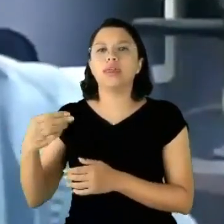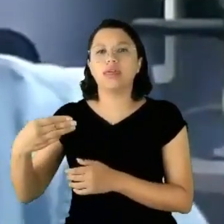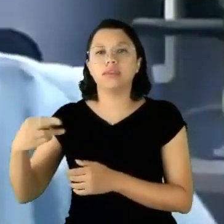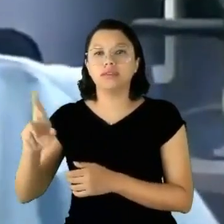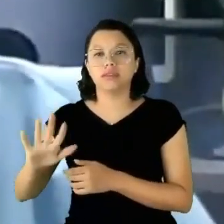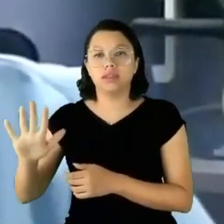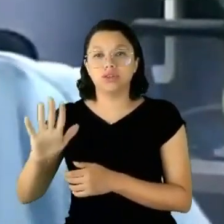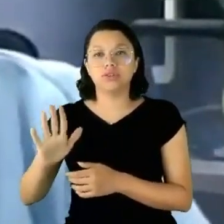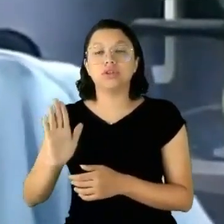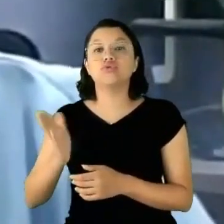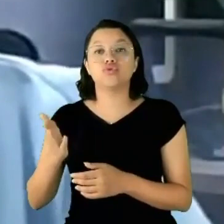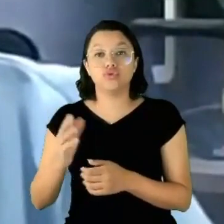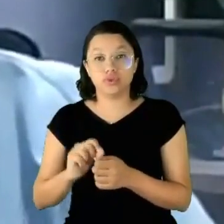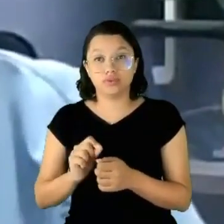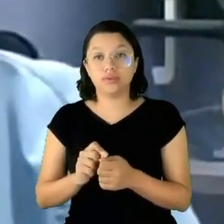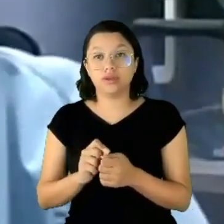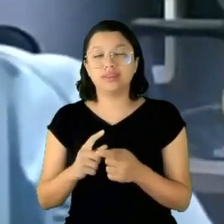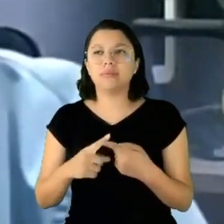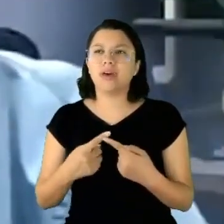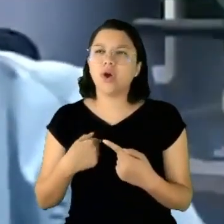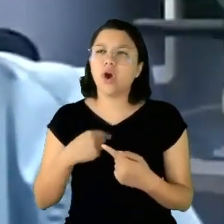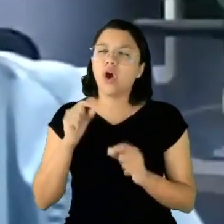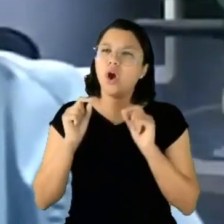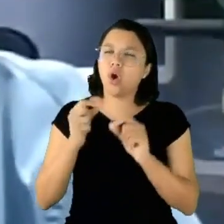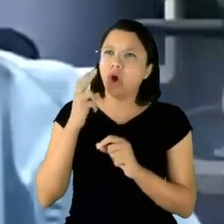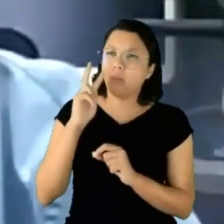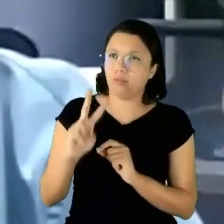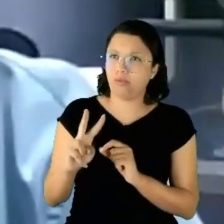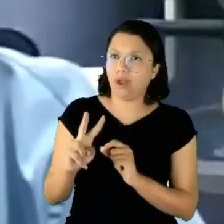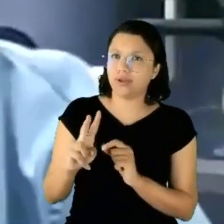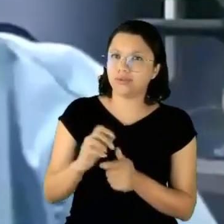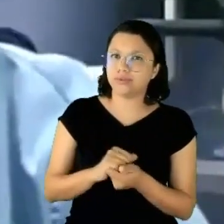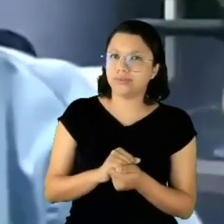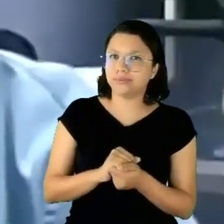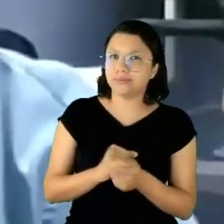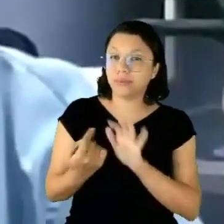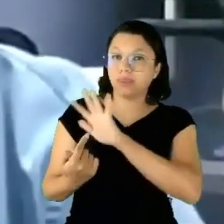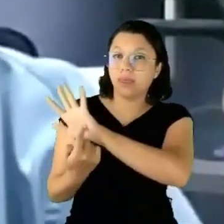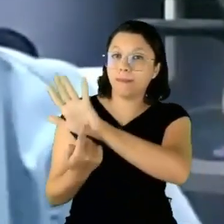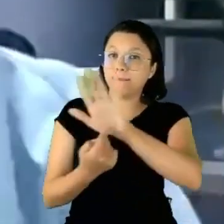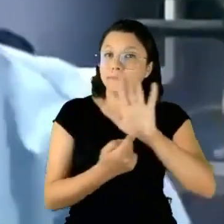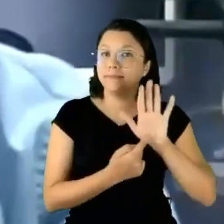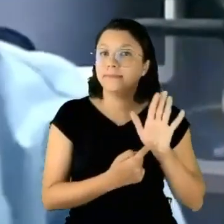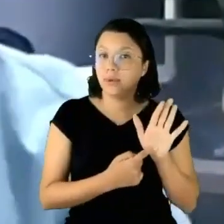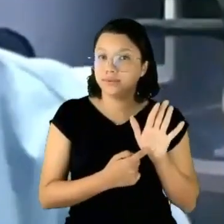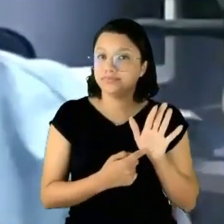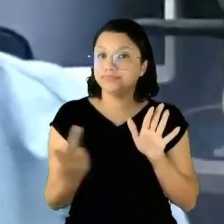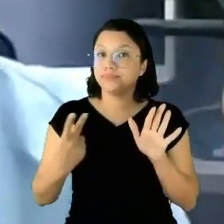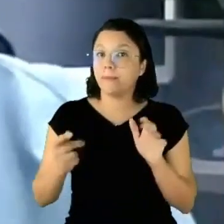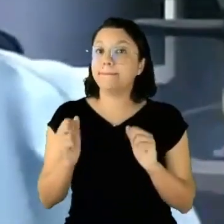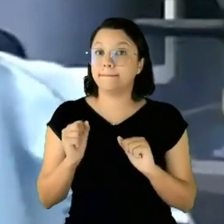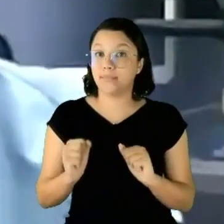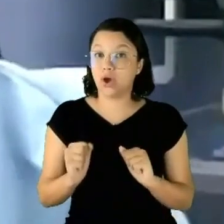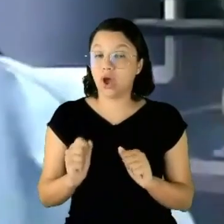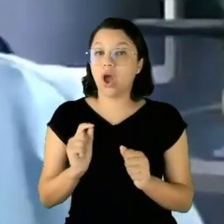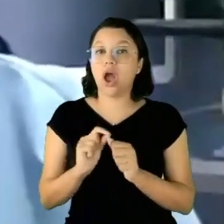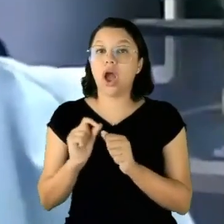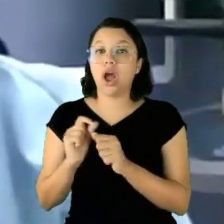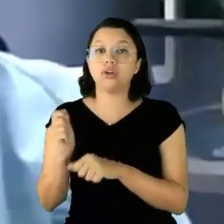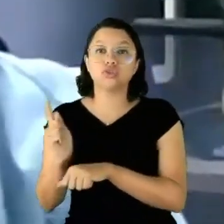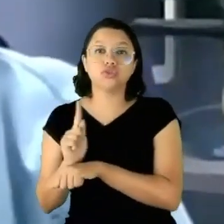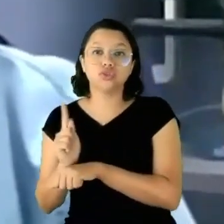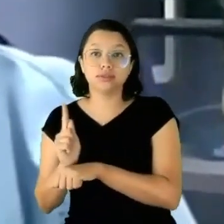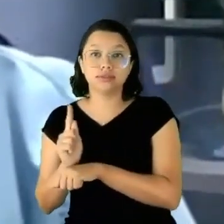por isso. Mas a minha visão é mostrar que nós podemos fazer uma gestão